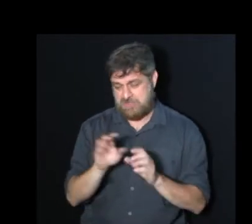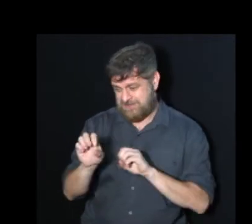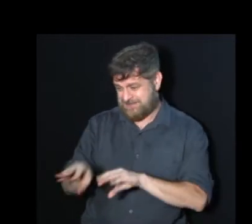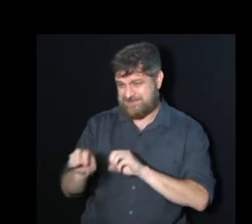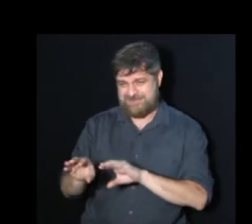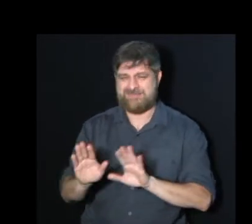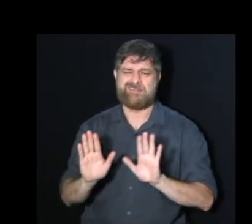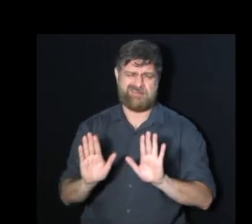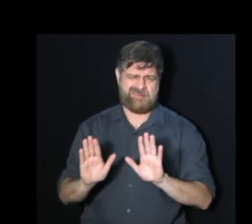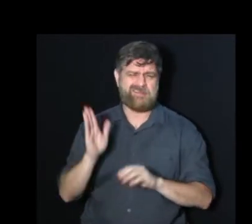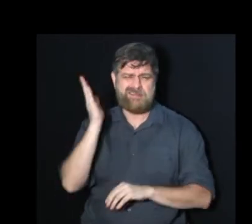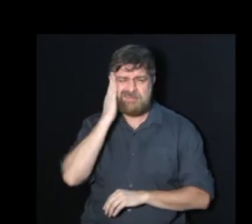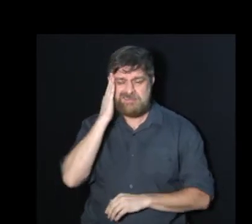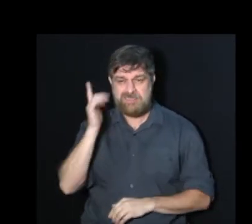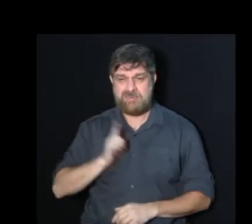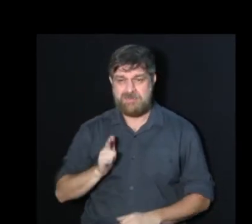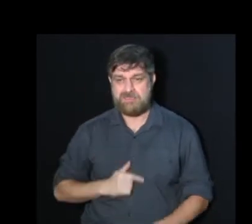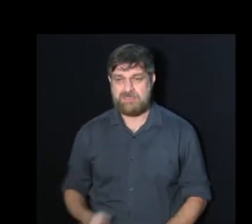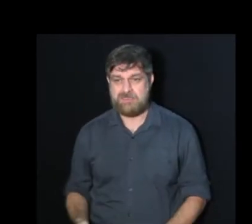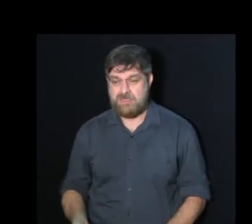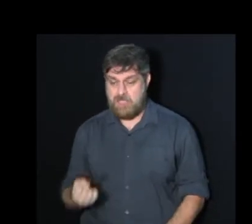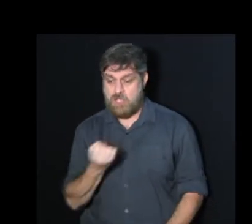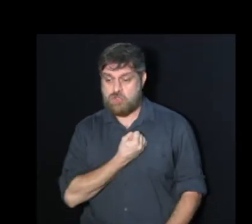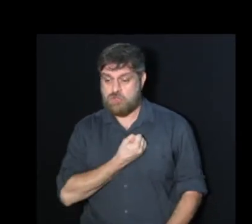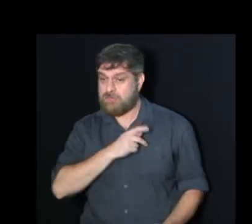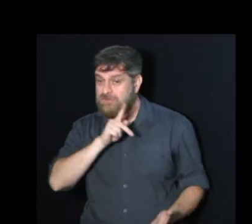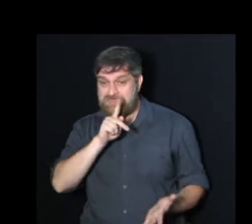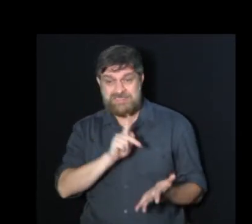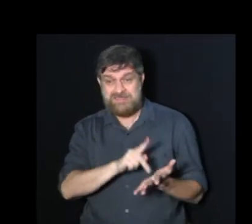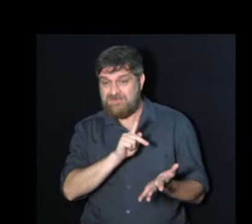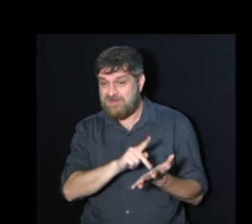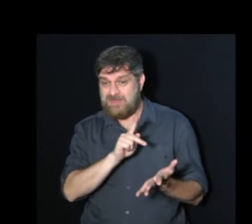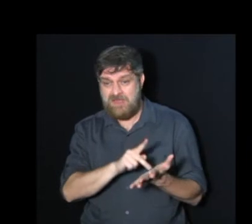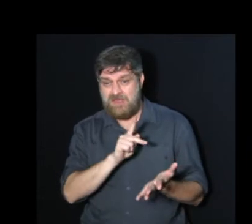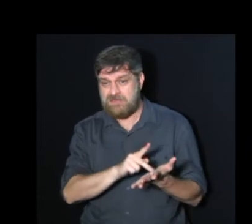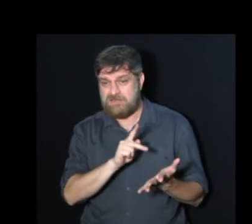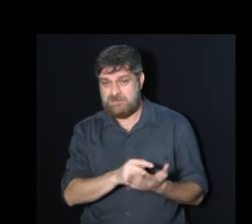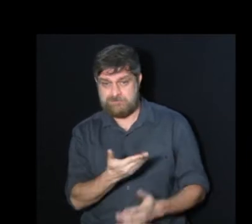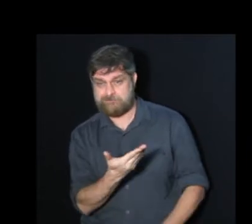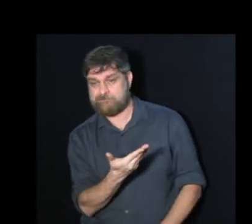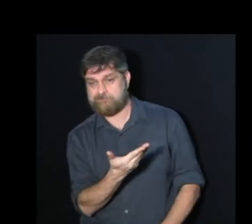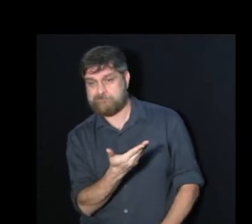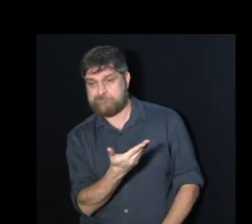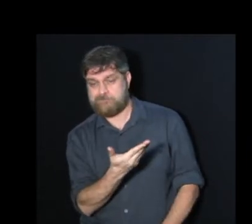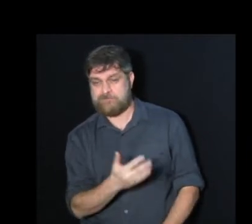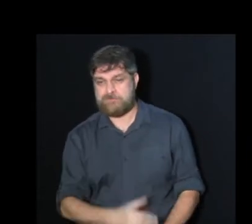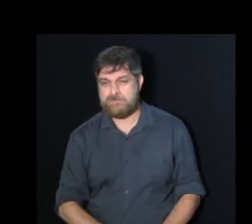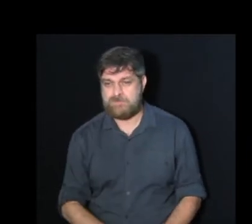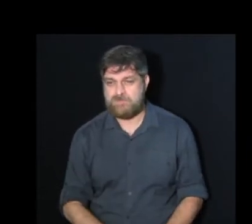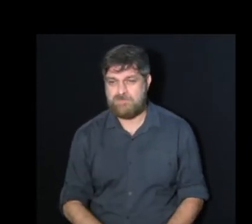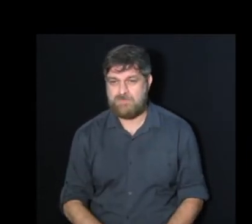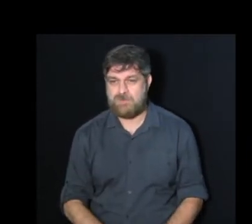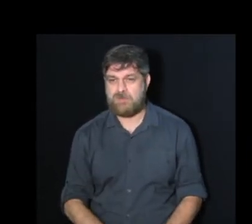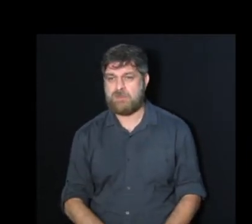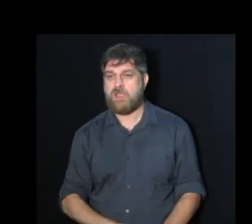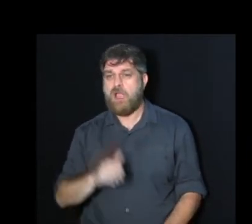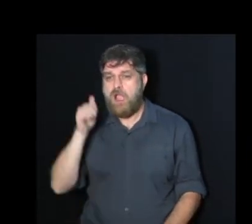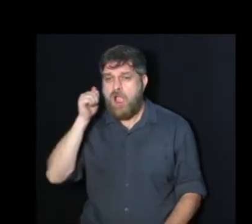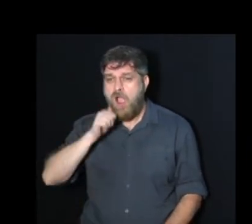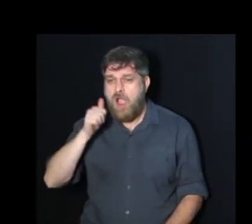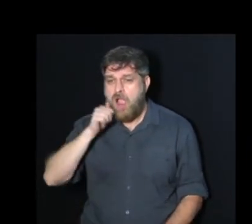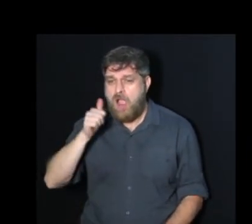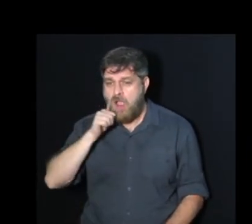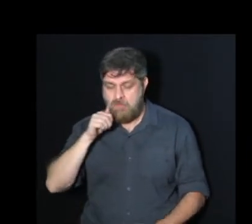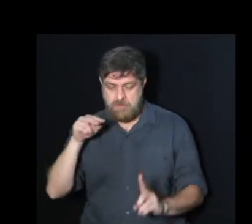de amigos, mas nós temos números reais aqui, né? E, sendo assim, as mulheres são vistas